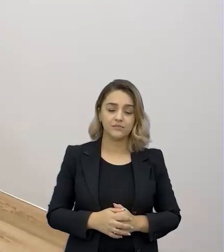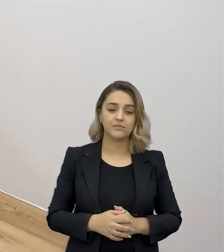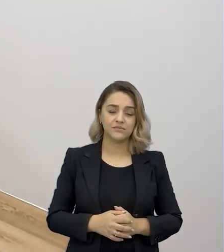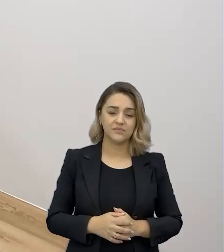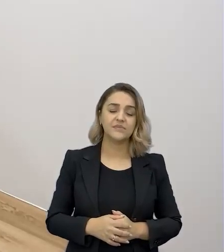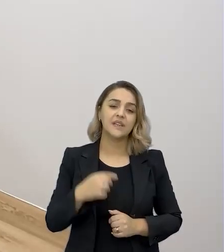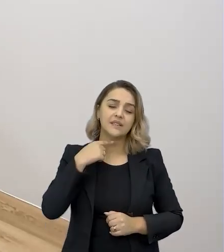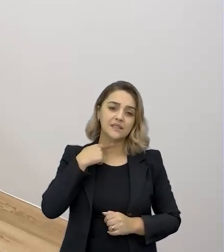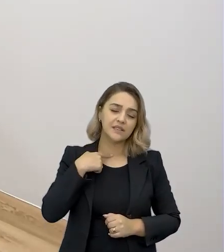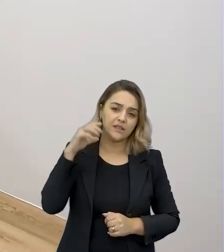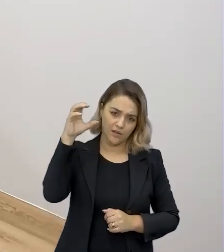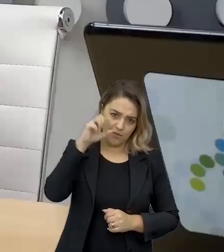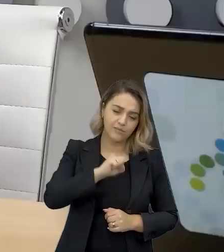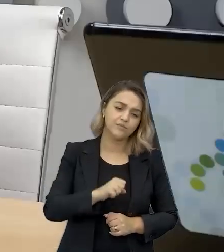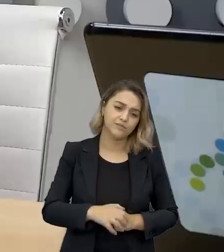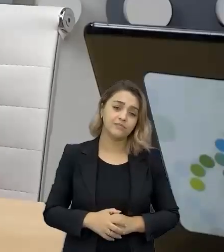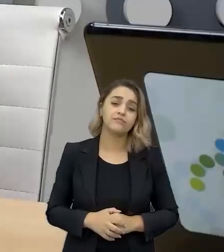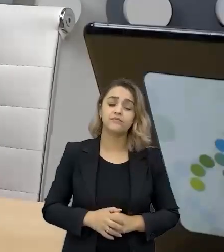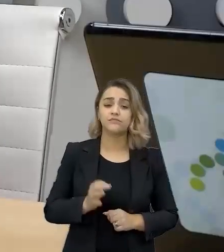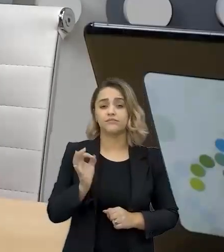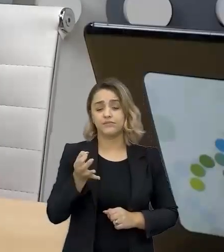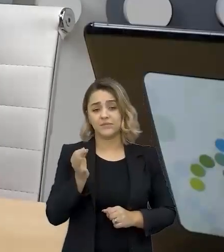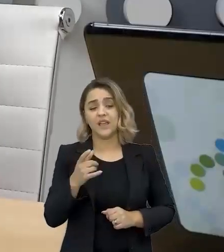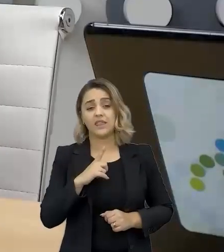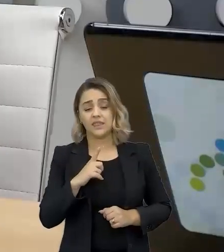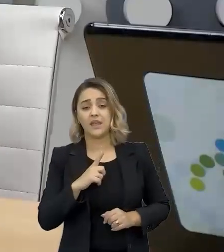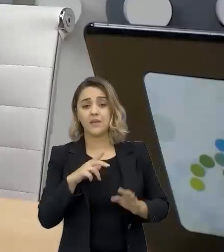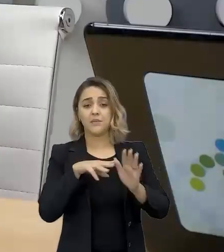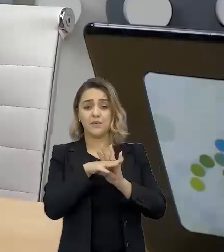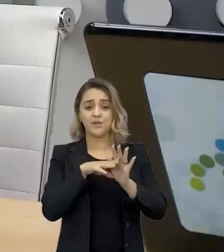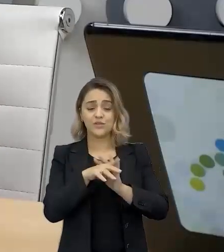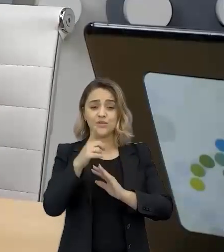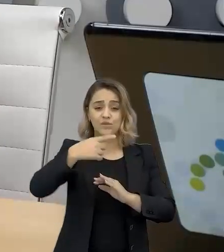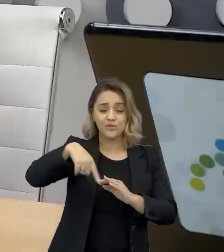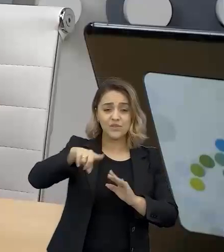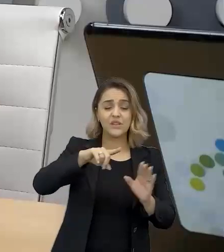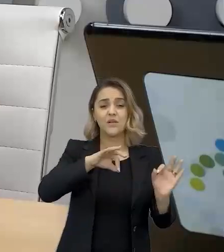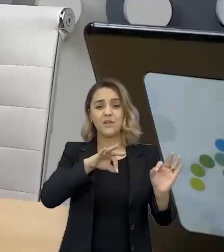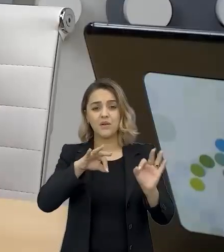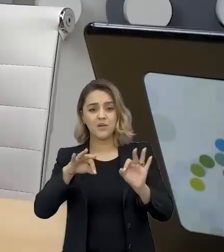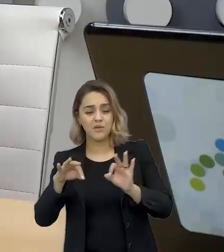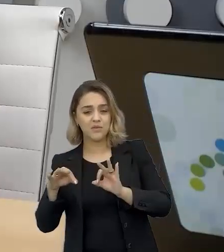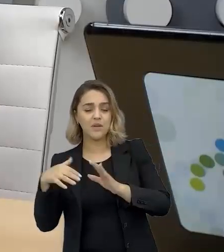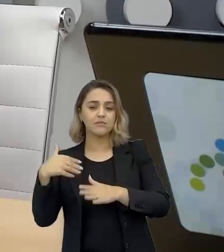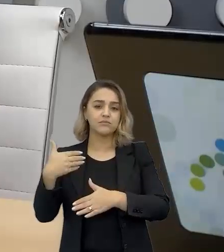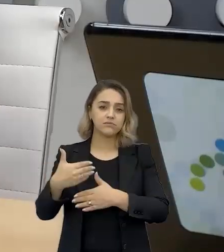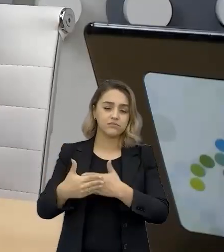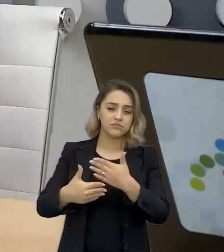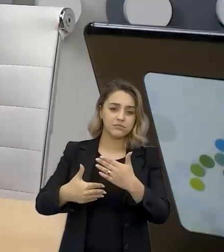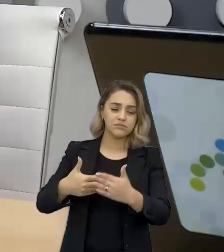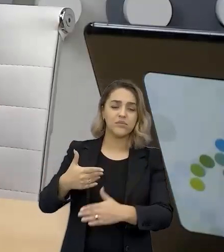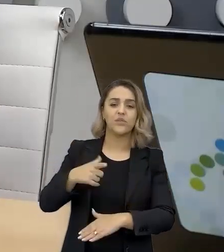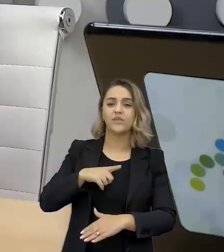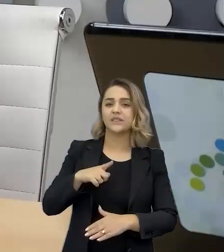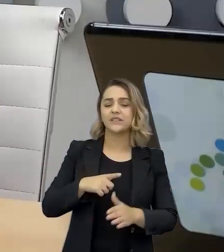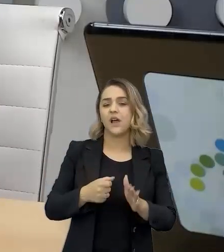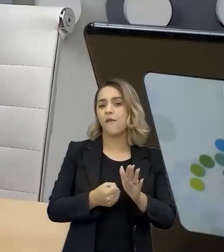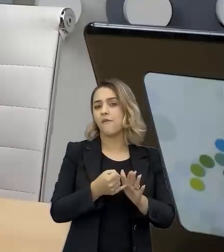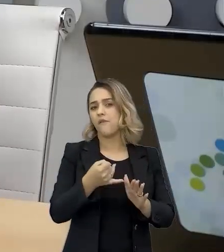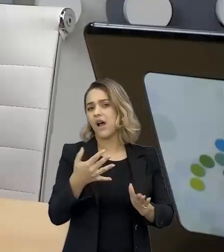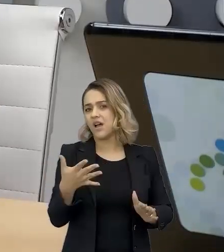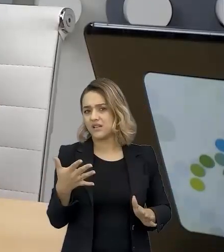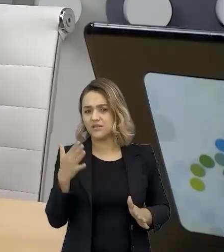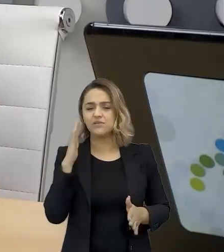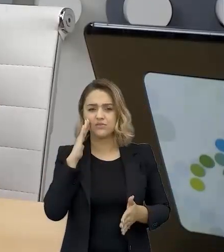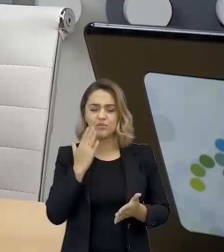aprender. Sim, e as metodologias vocês vão vendo conforme vai passando, vão ter várias, como eu já falei, eu acredito que